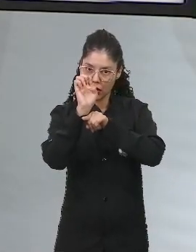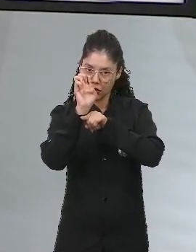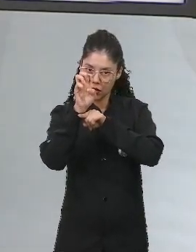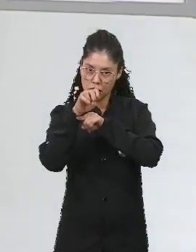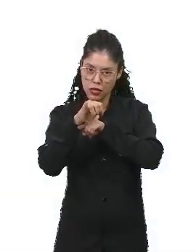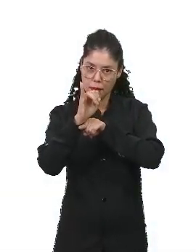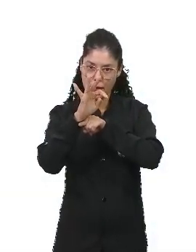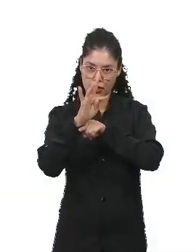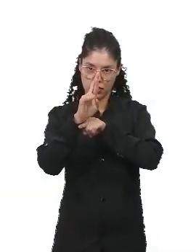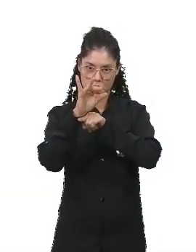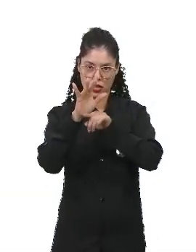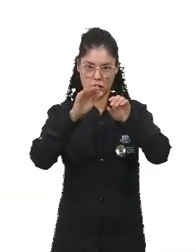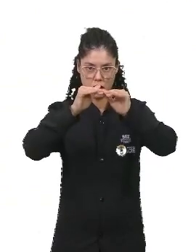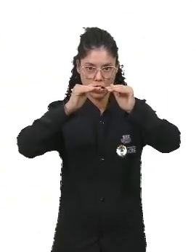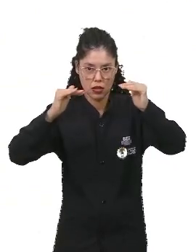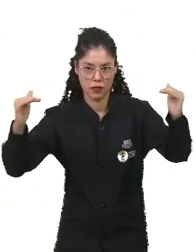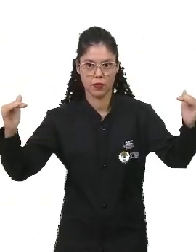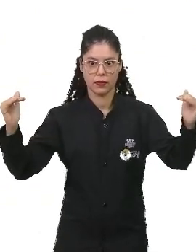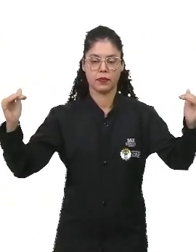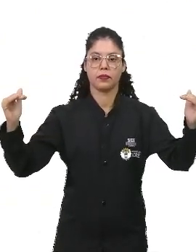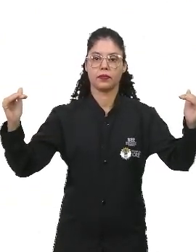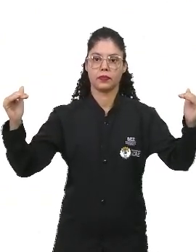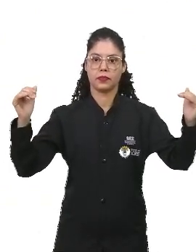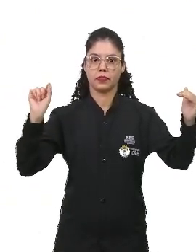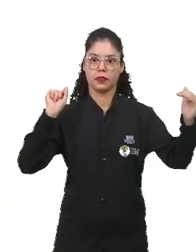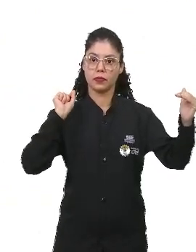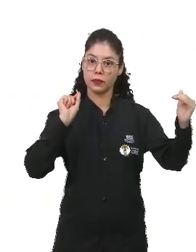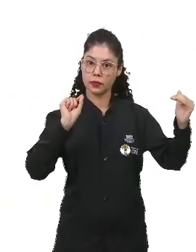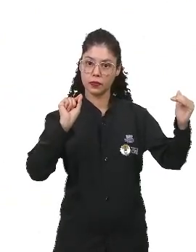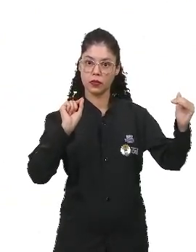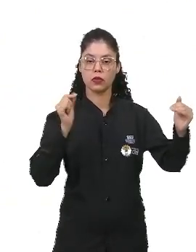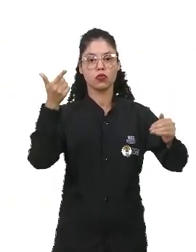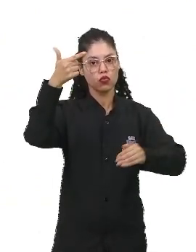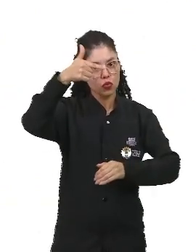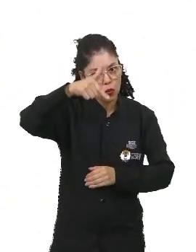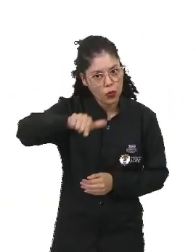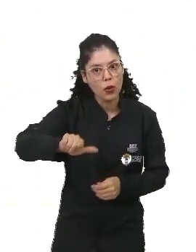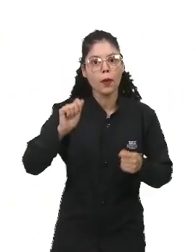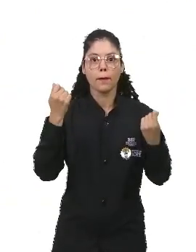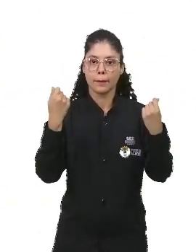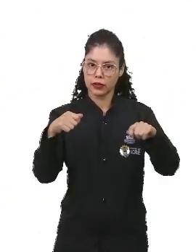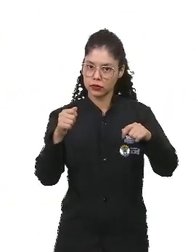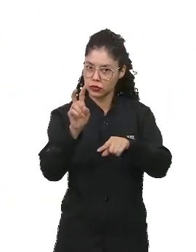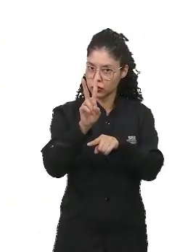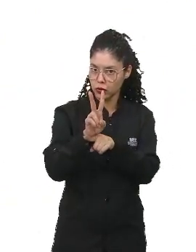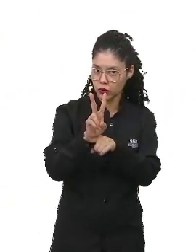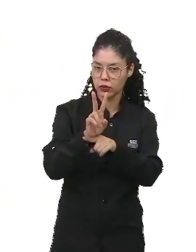reta. Aqui, de novo, eu preciso de um vetor diretor,